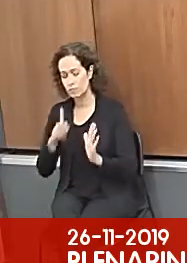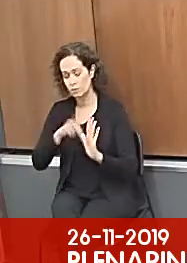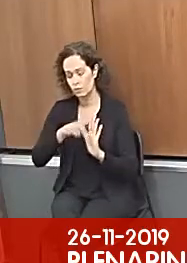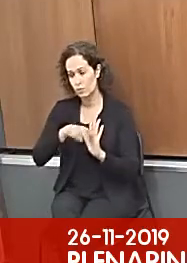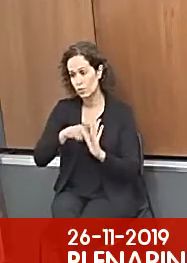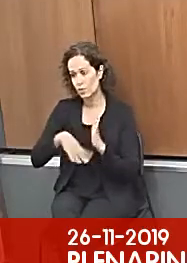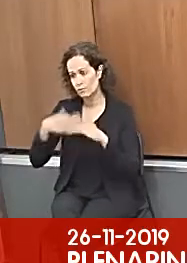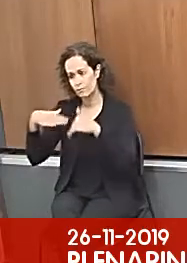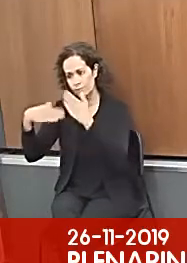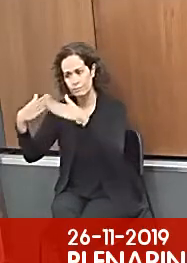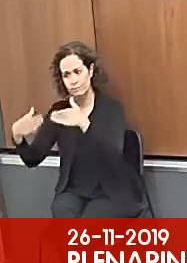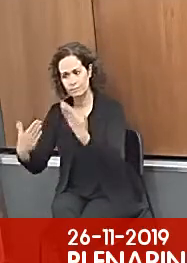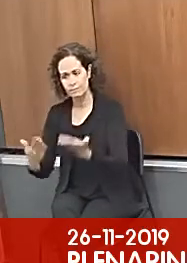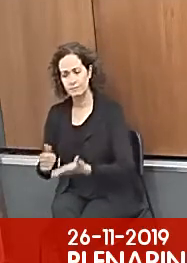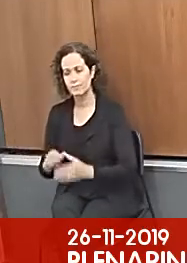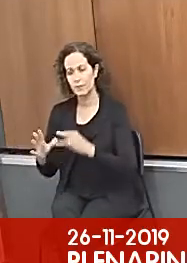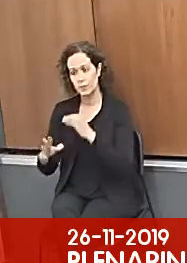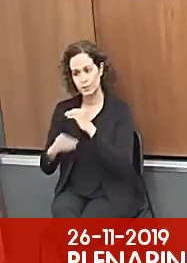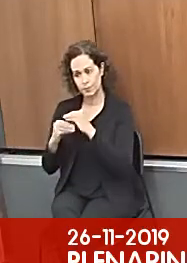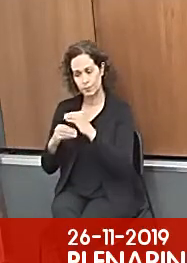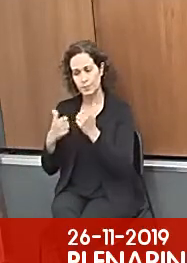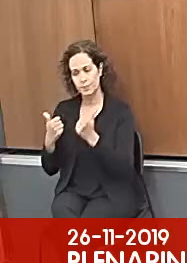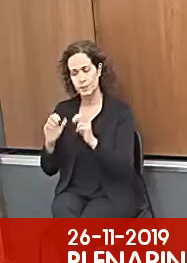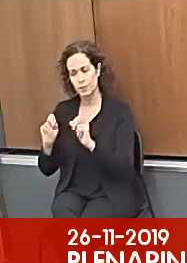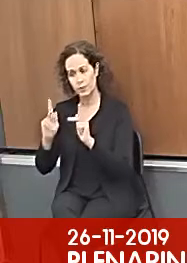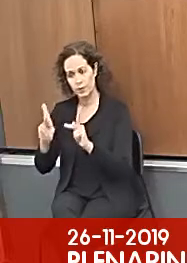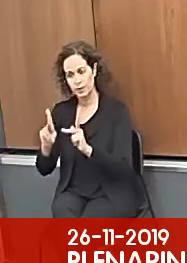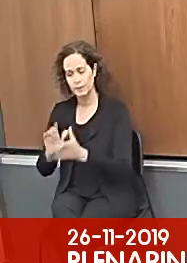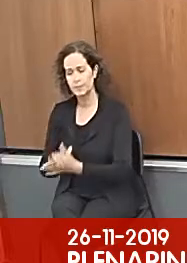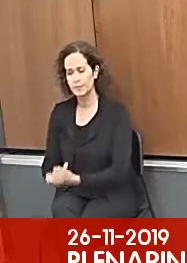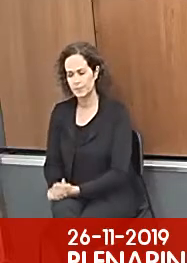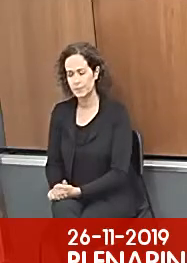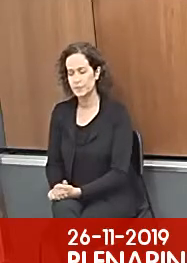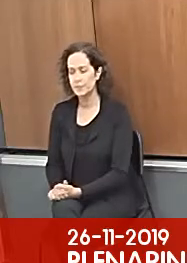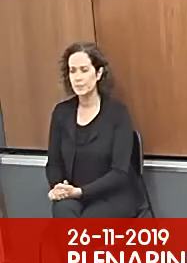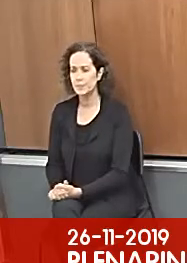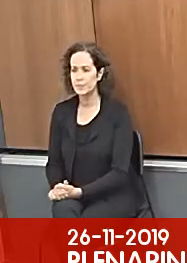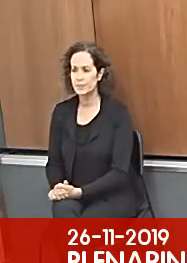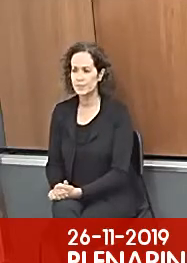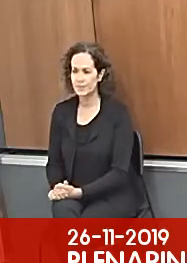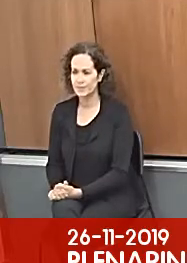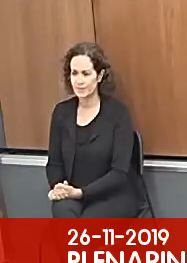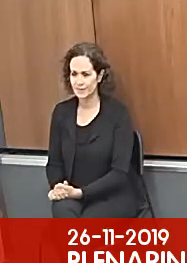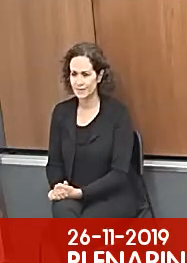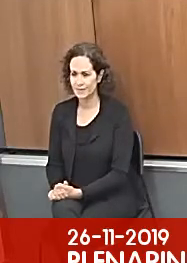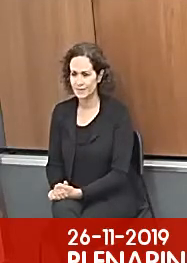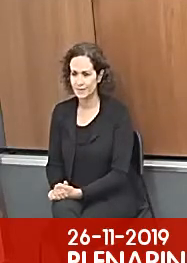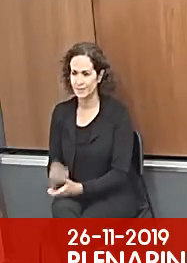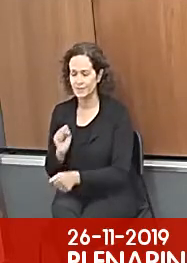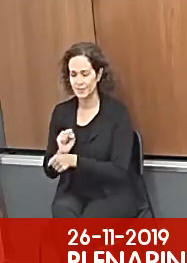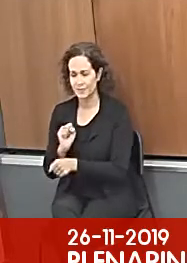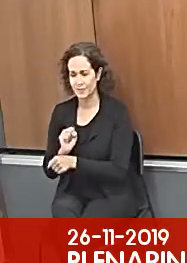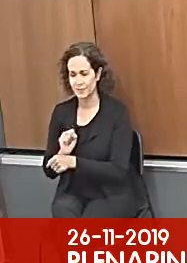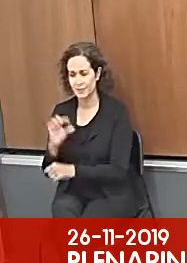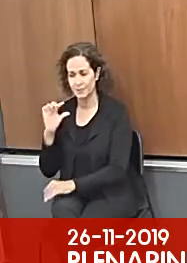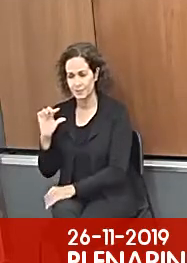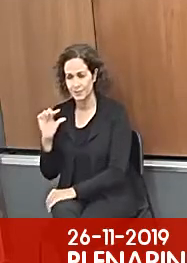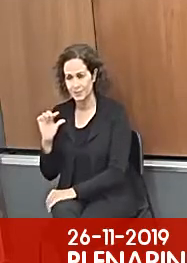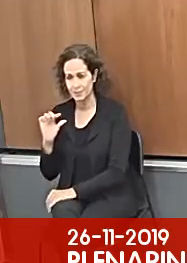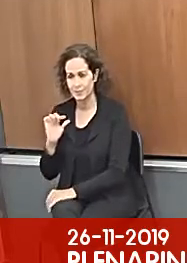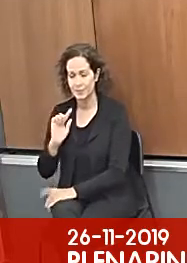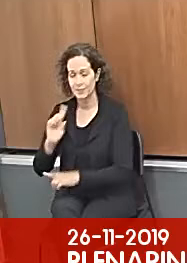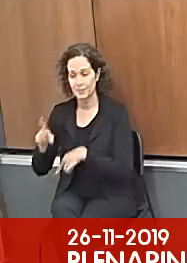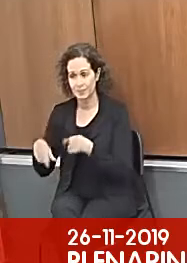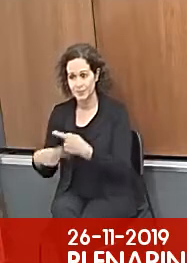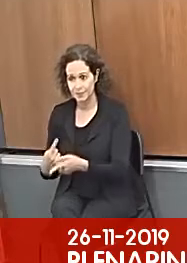projeto. Ok. Obrigada. Anotado. Deixa eu aproveitar deputado, essa fala. Não, não, dona Vilma, só um minuto. O professor Marcelo, não, depois fora a fala. Fica